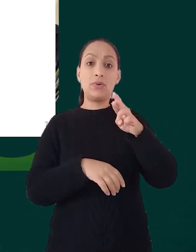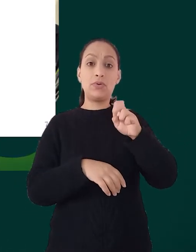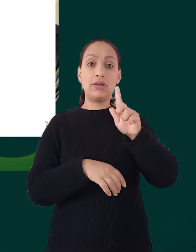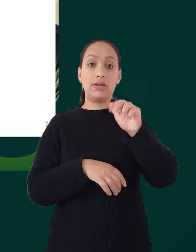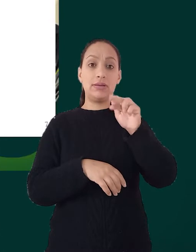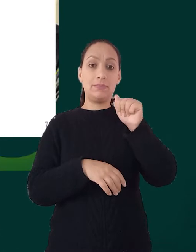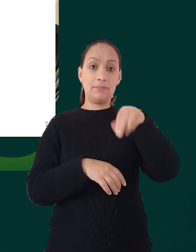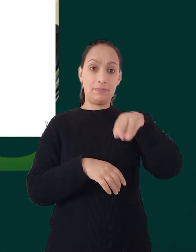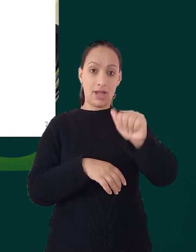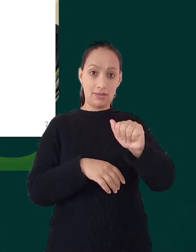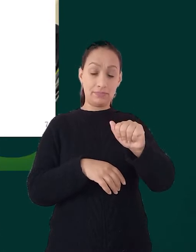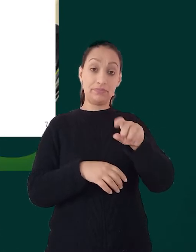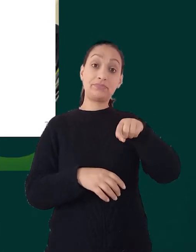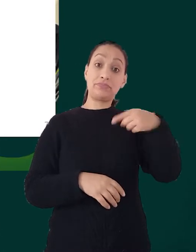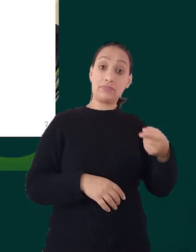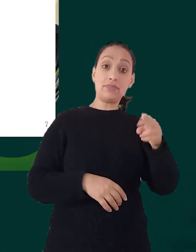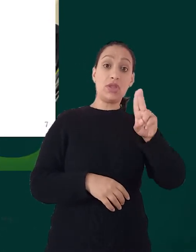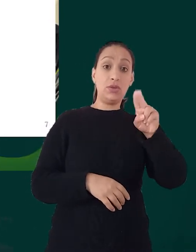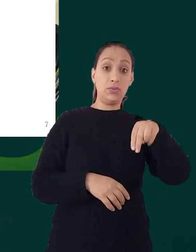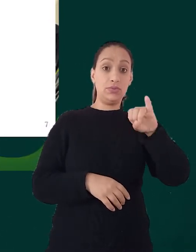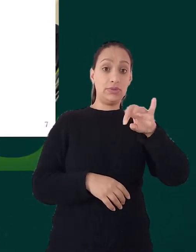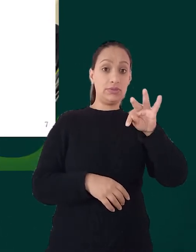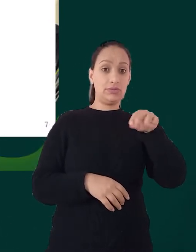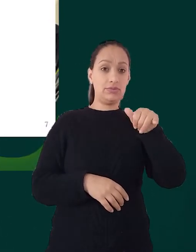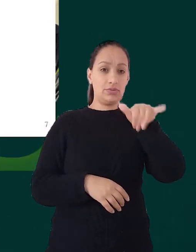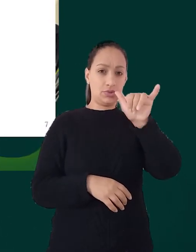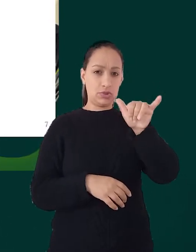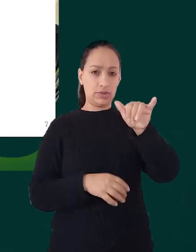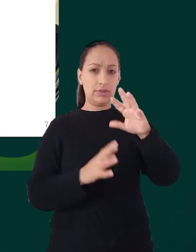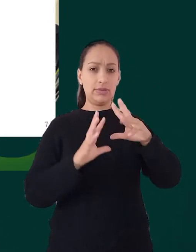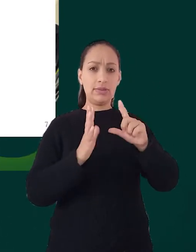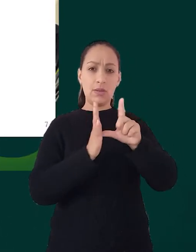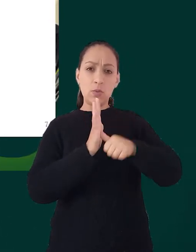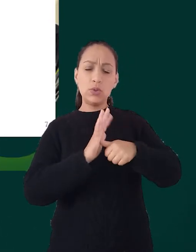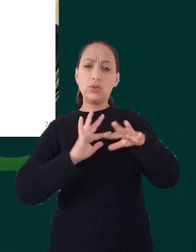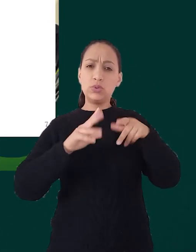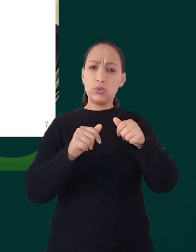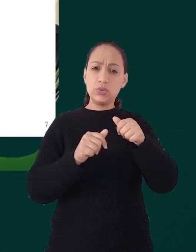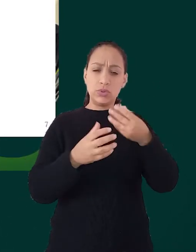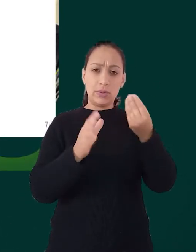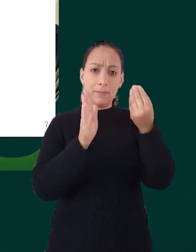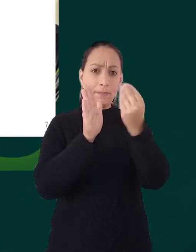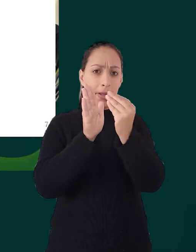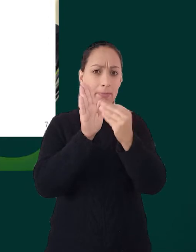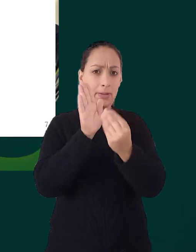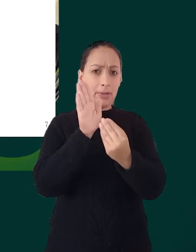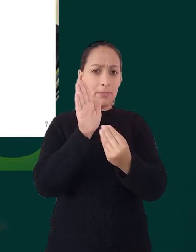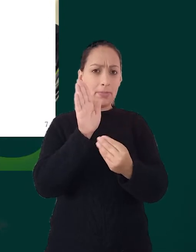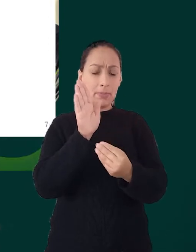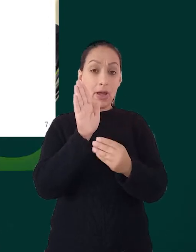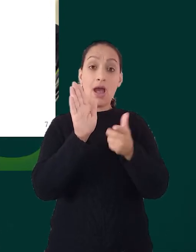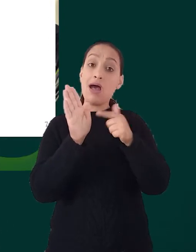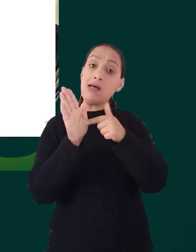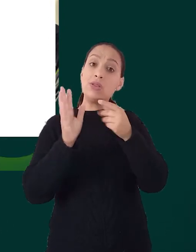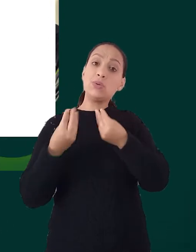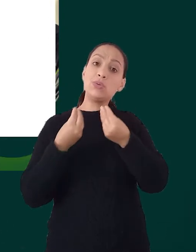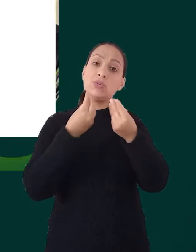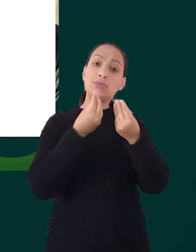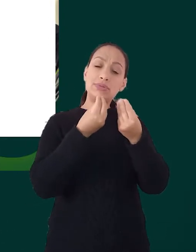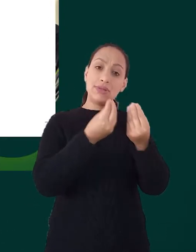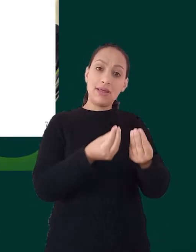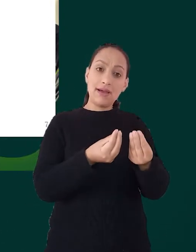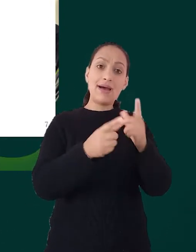é o programa que depois, com tudo isso inserido, ele consegue entregar, dar